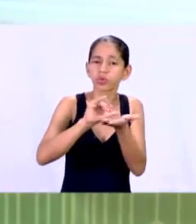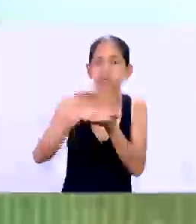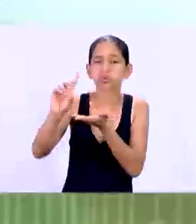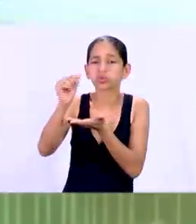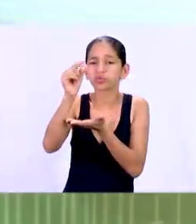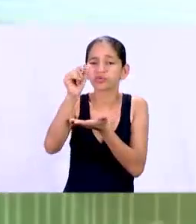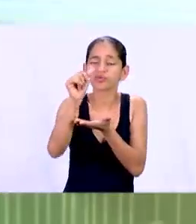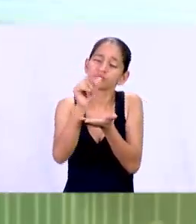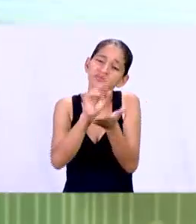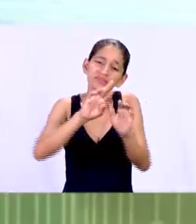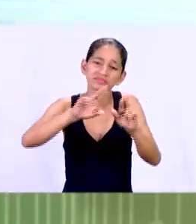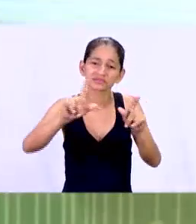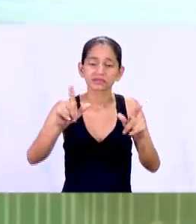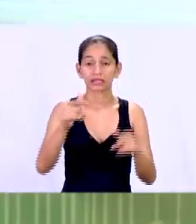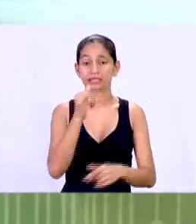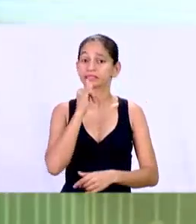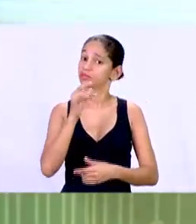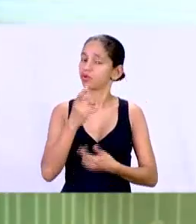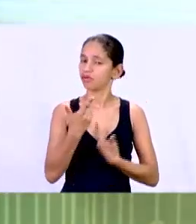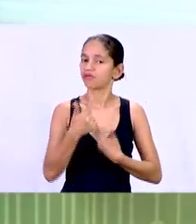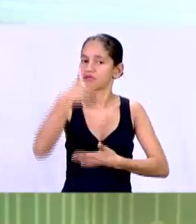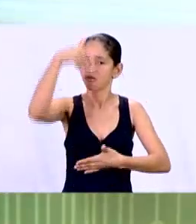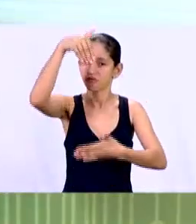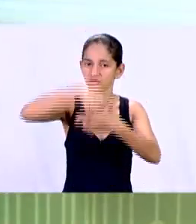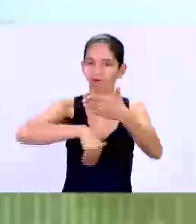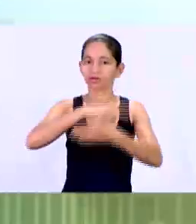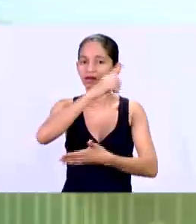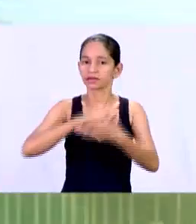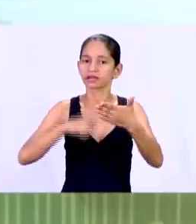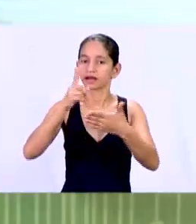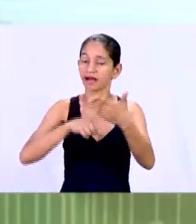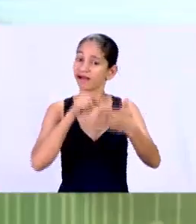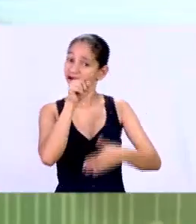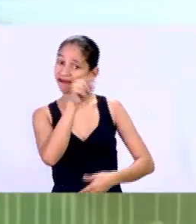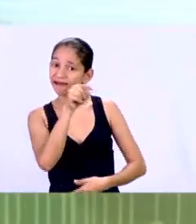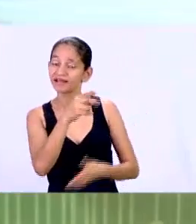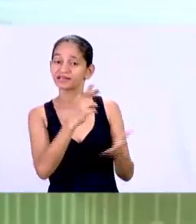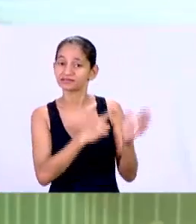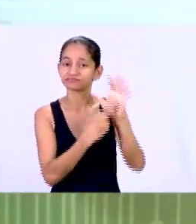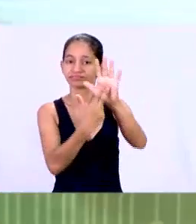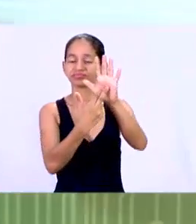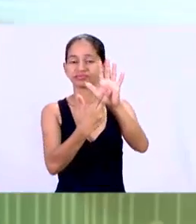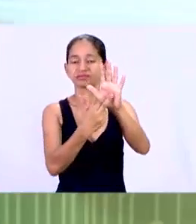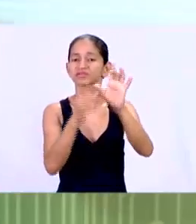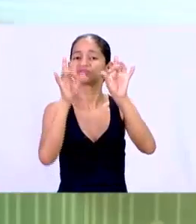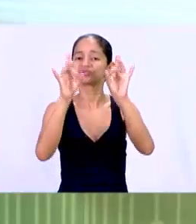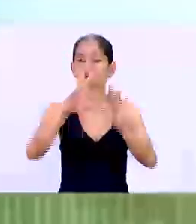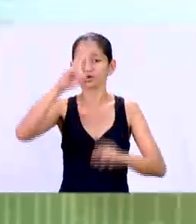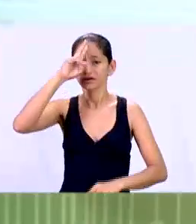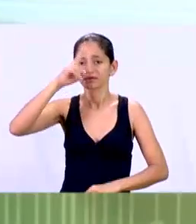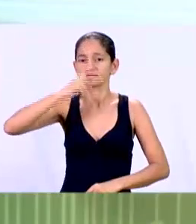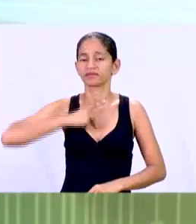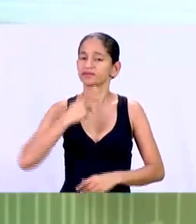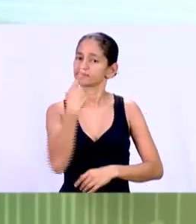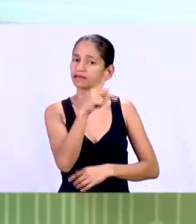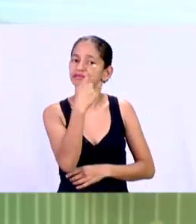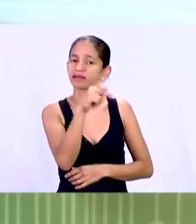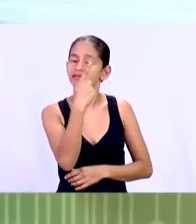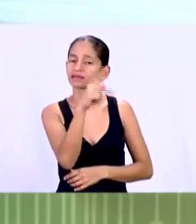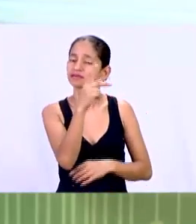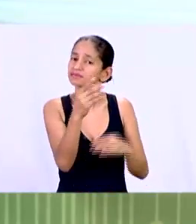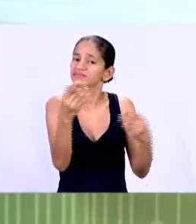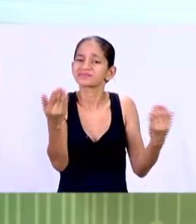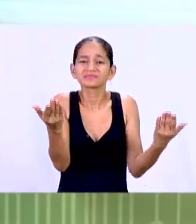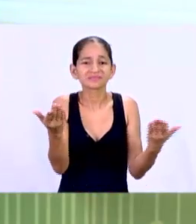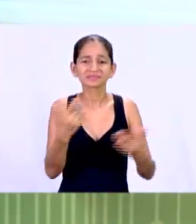ele é eleito para representar a sociedade, ele representa ele mesmo, os seus próprios interesses, né? Então,